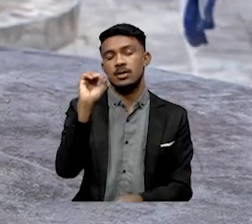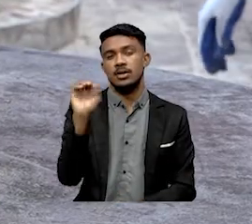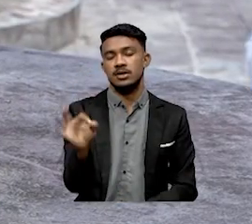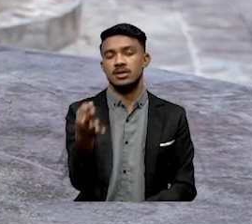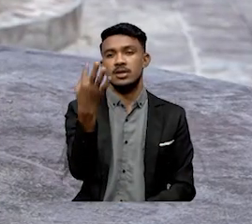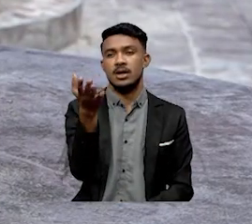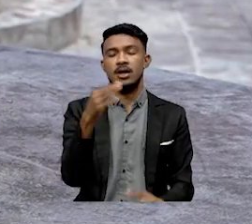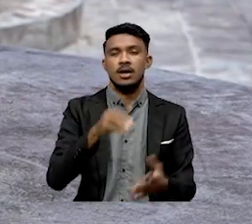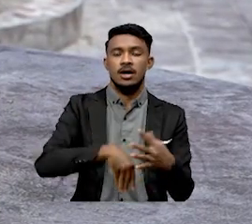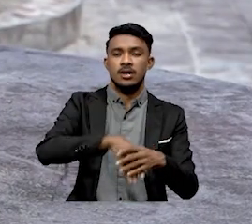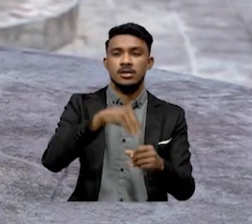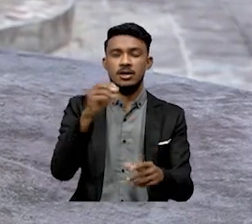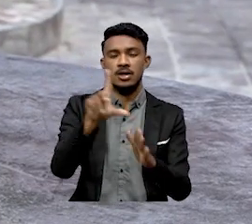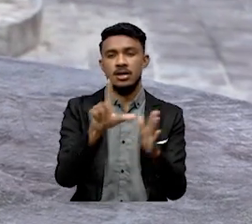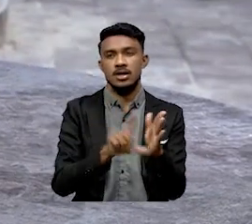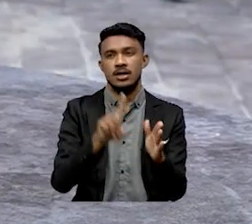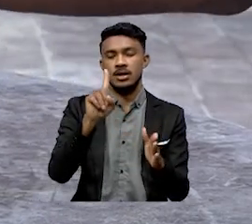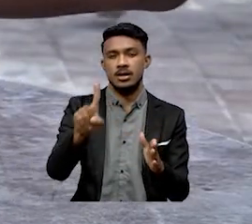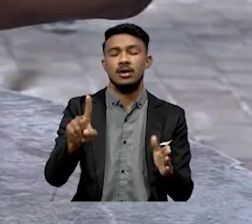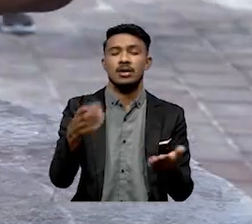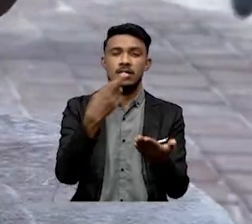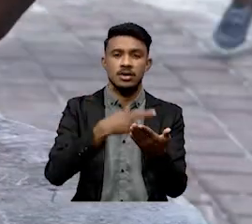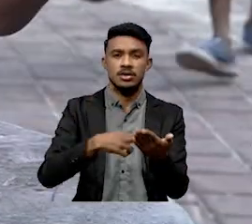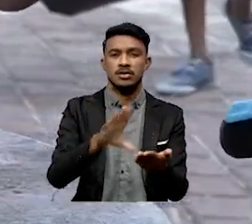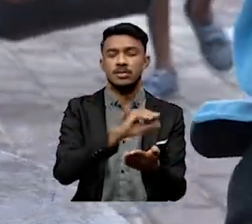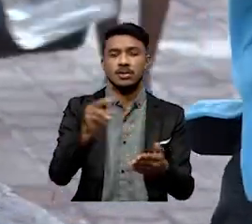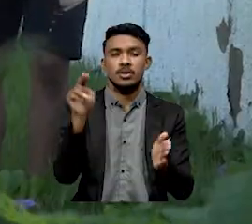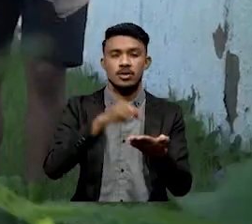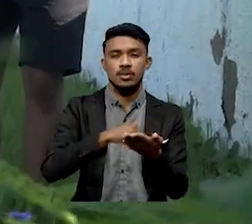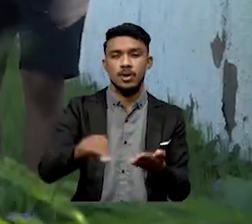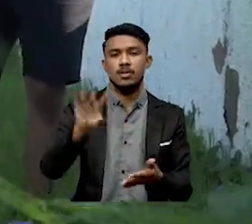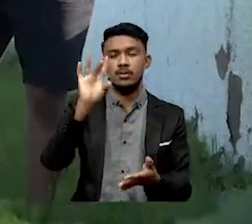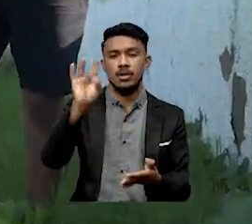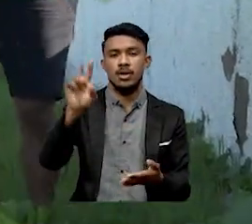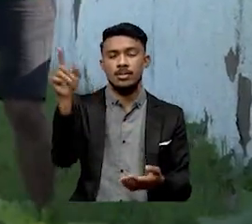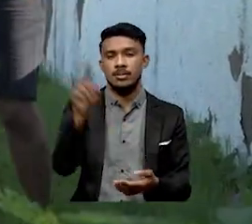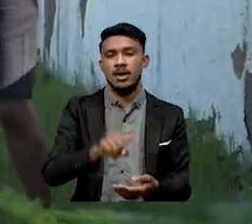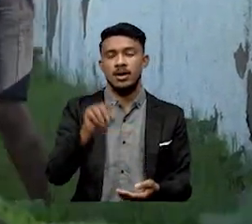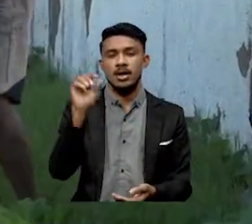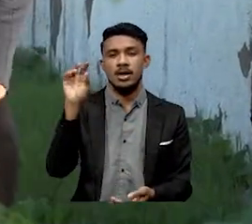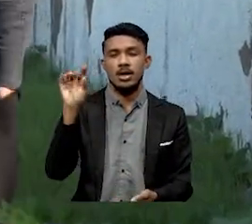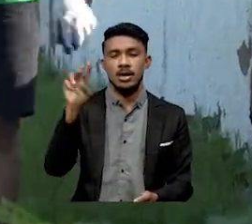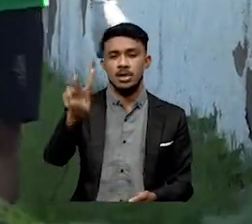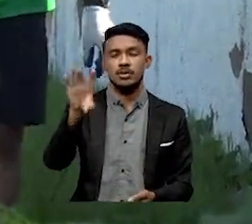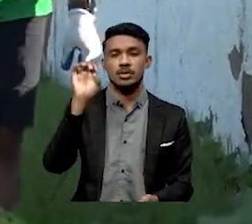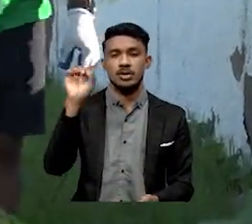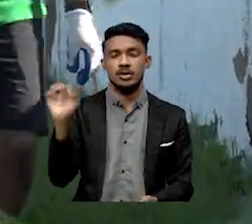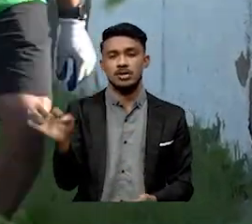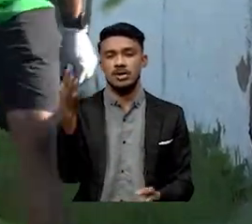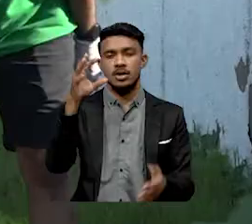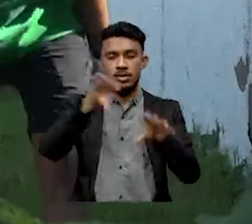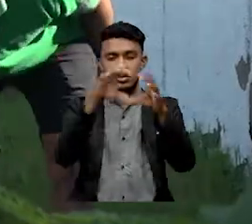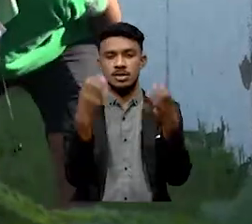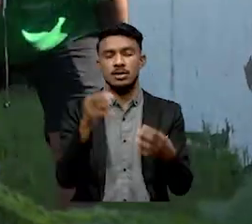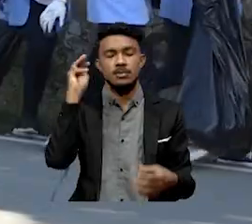saiona circularida, leu-se a aprovação e resolução número Walu Bara Grihunrua Sanul recensia e o Conselho Ministro, quando a